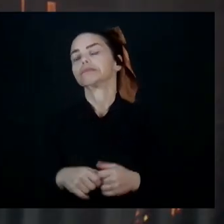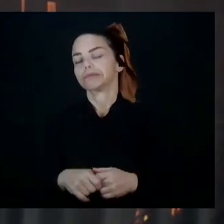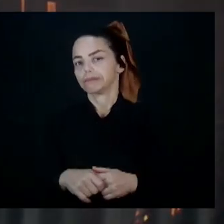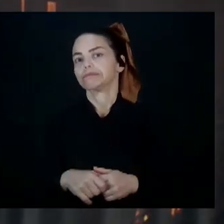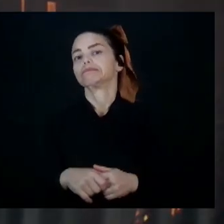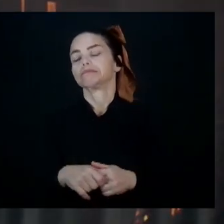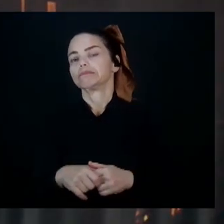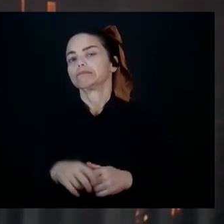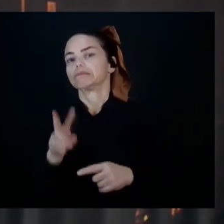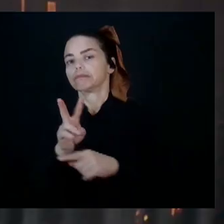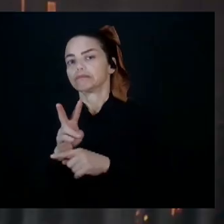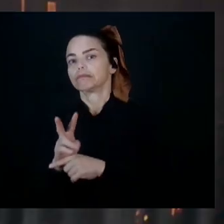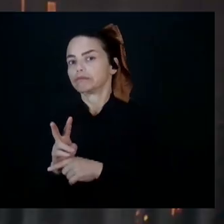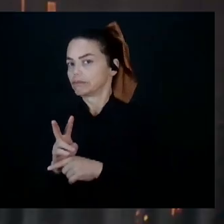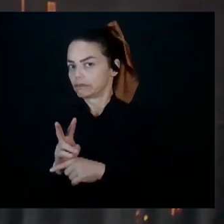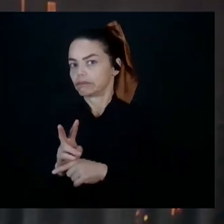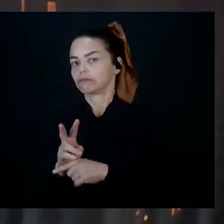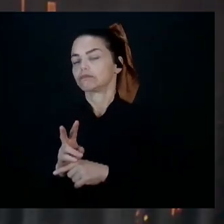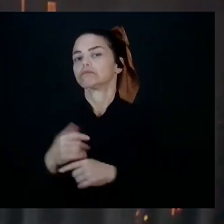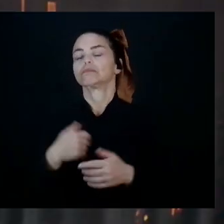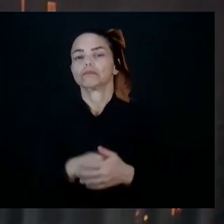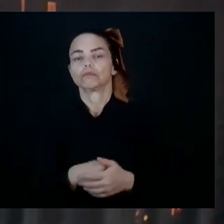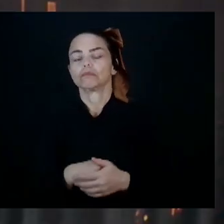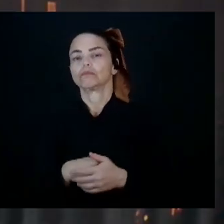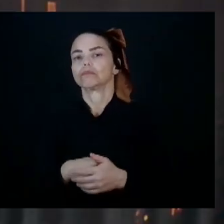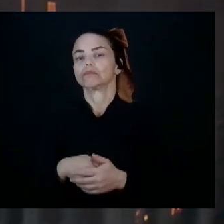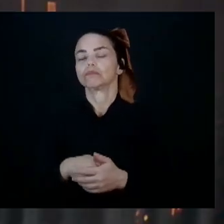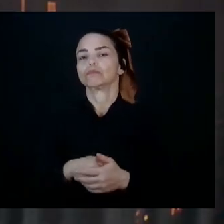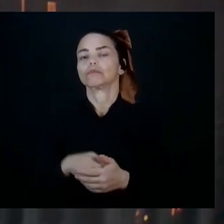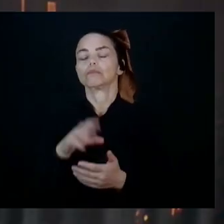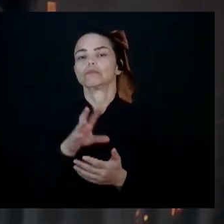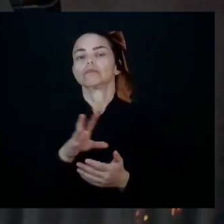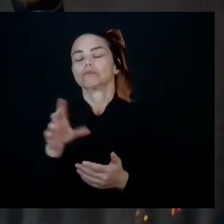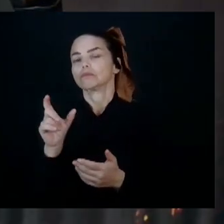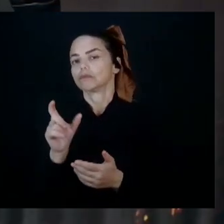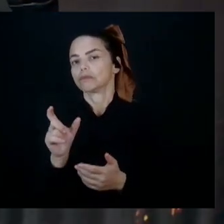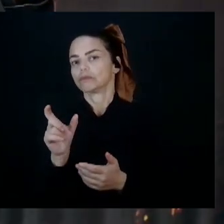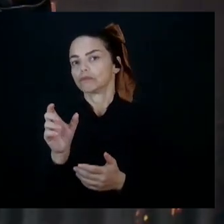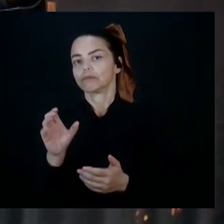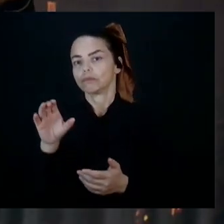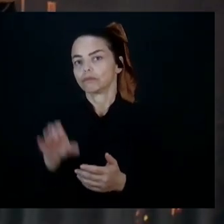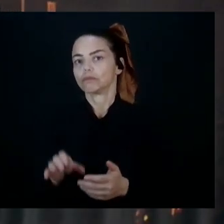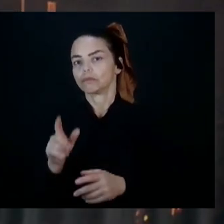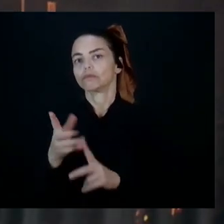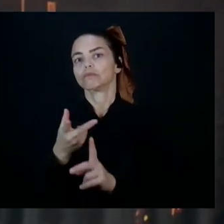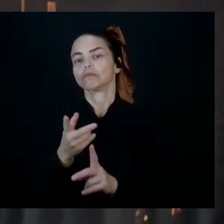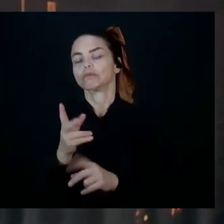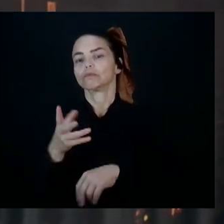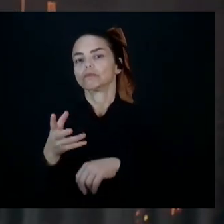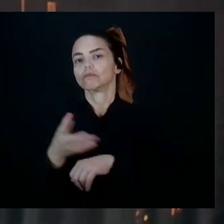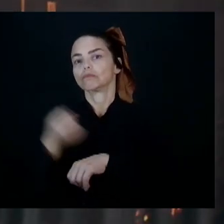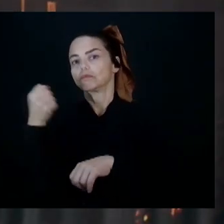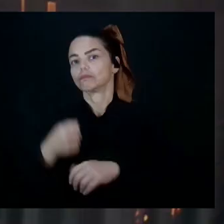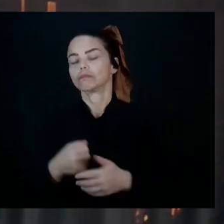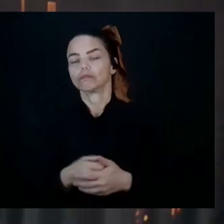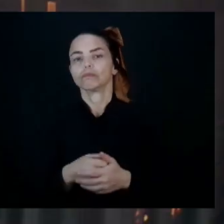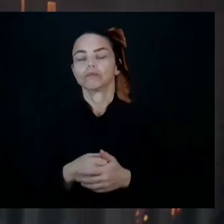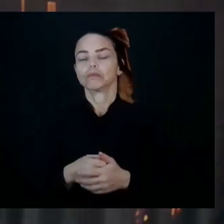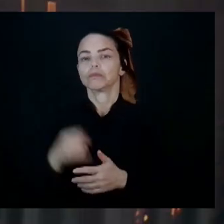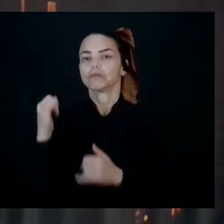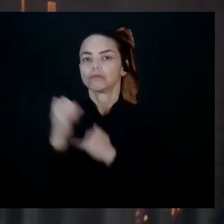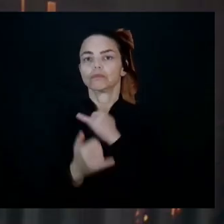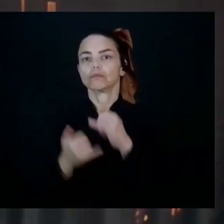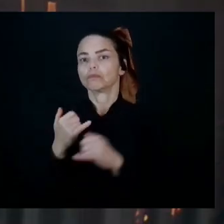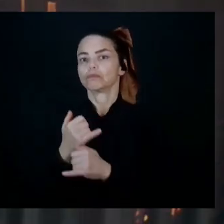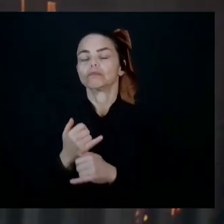empréstimo consignado, para usar o cartão, né? Para aplicar golpes pela internet. Hoje as pessoas idosas são